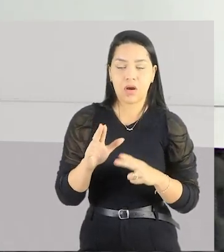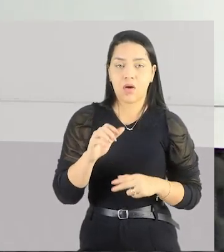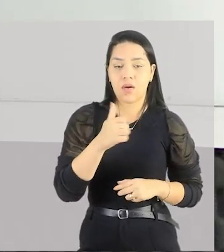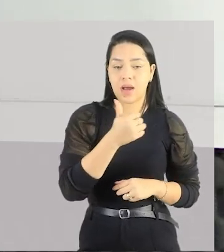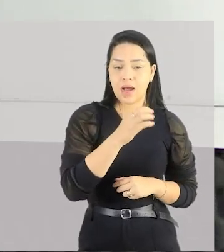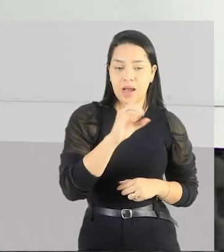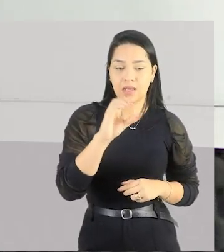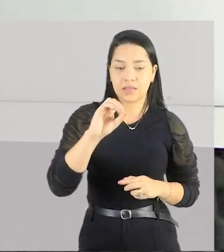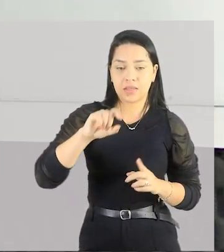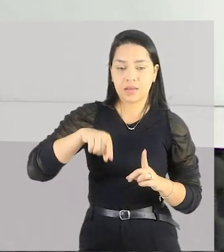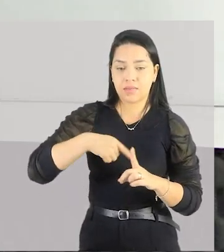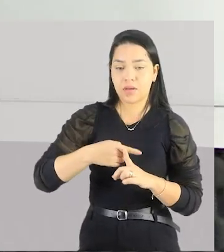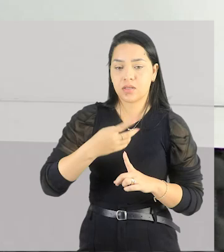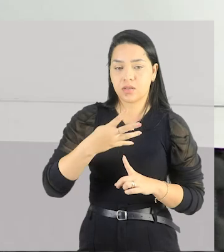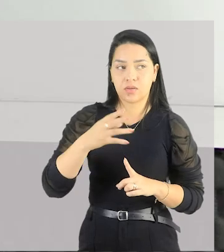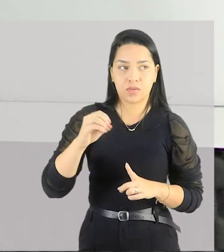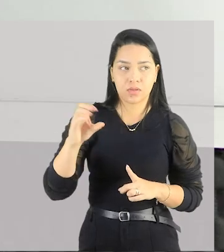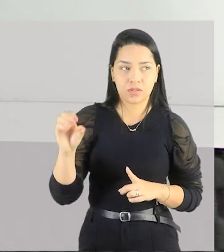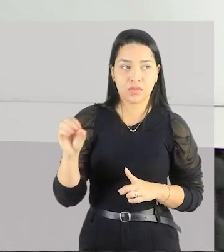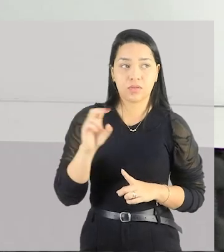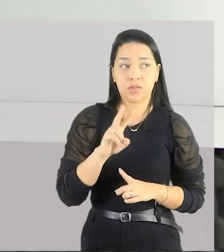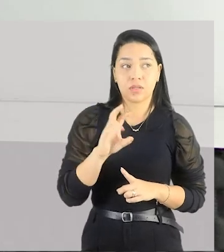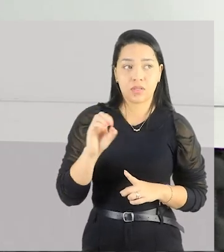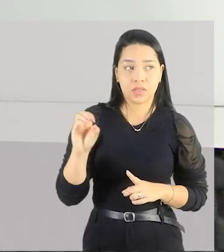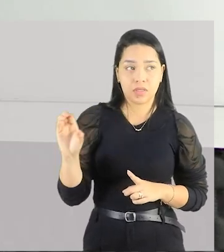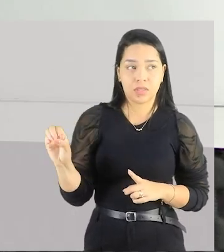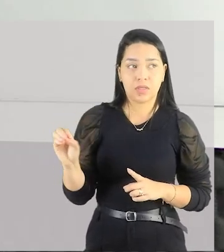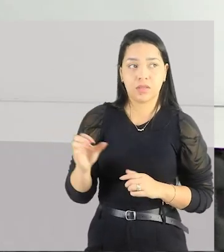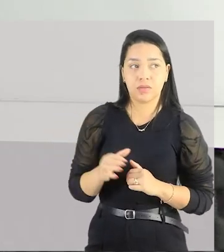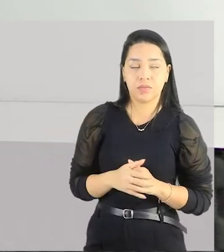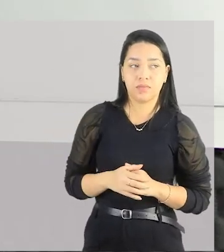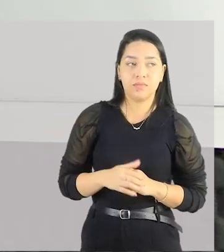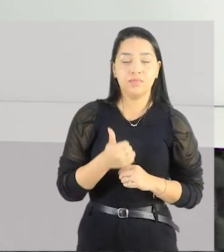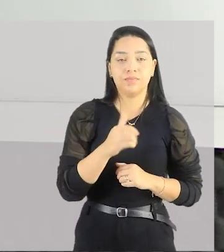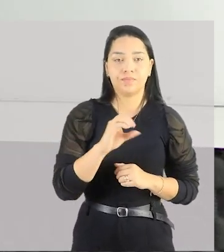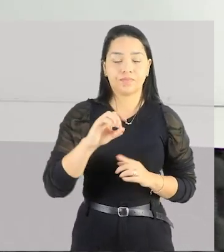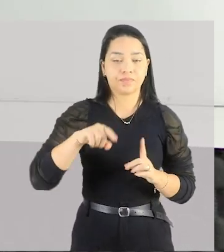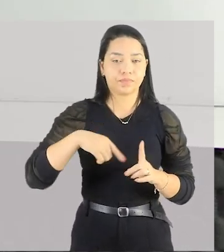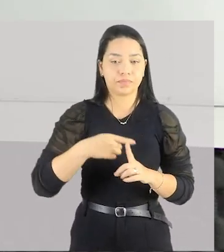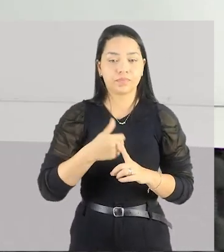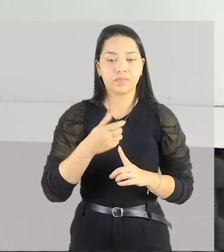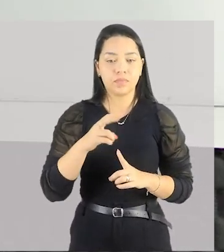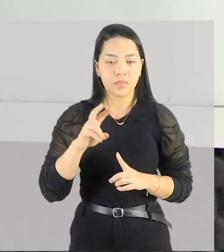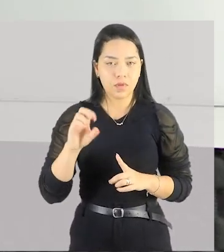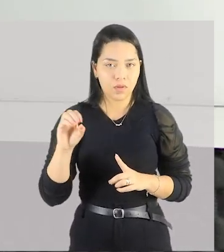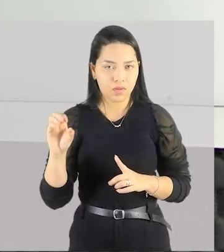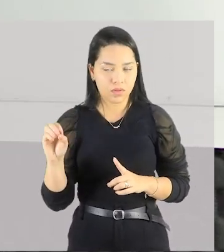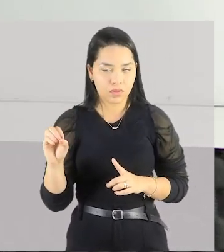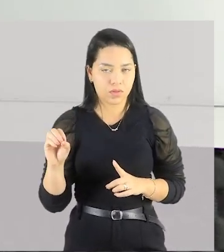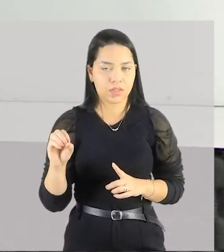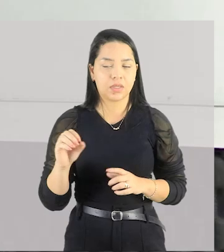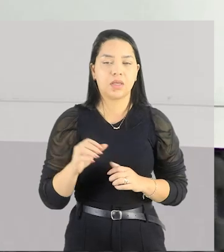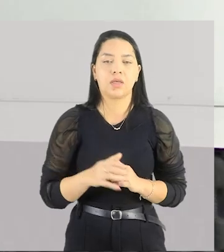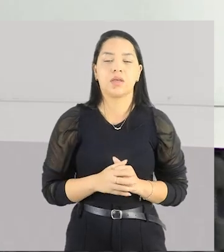100 mais 400, 500. 100 mais 1.400,